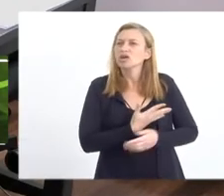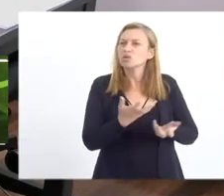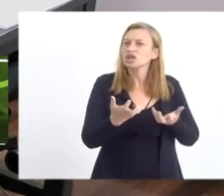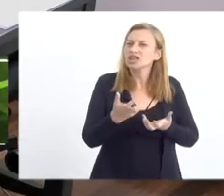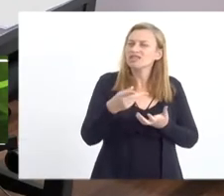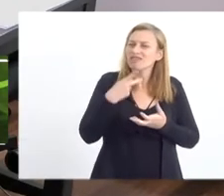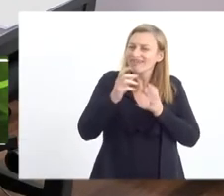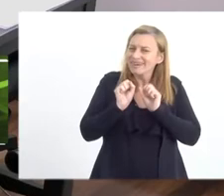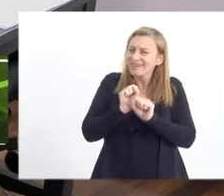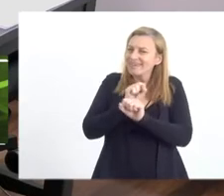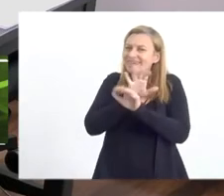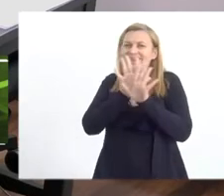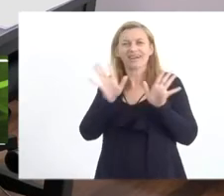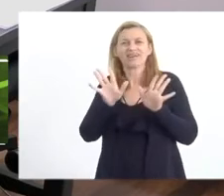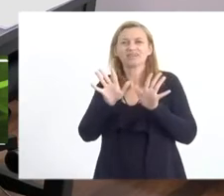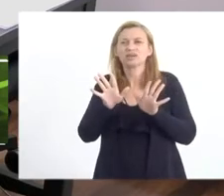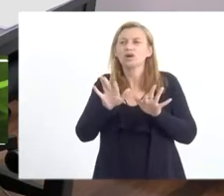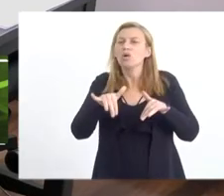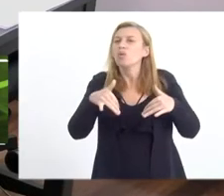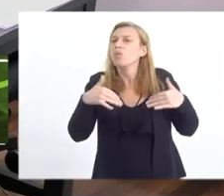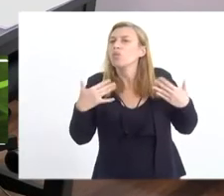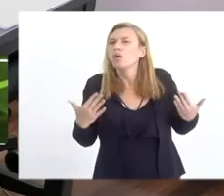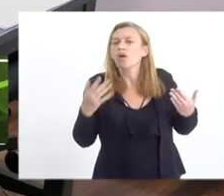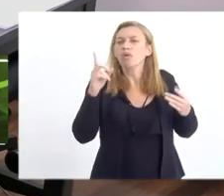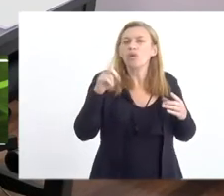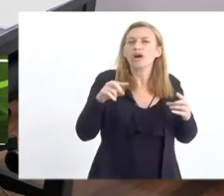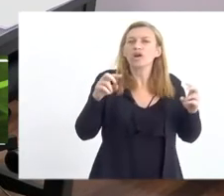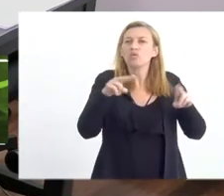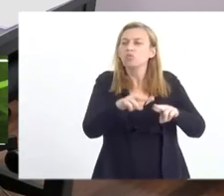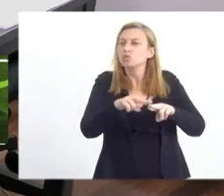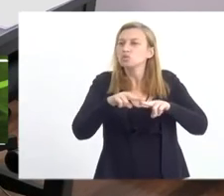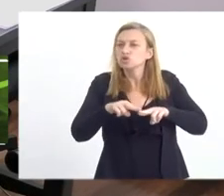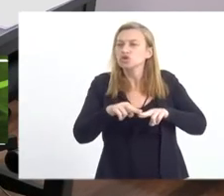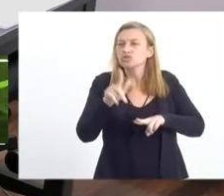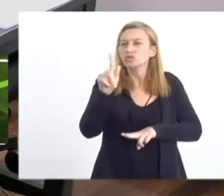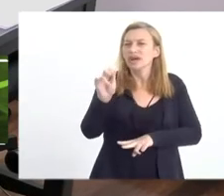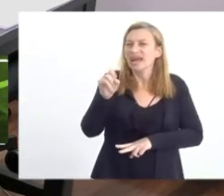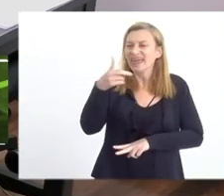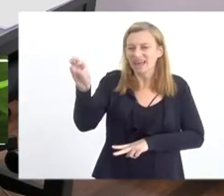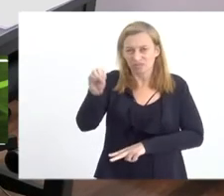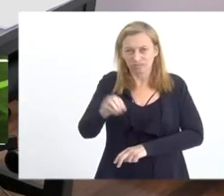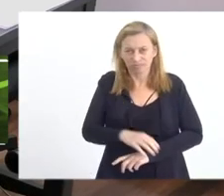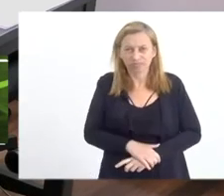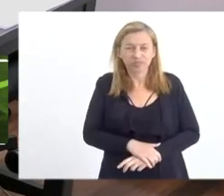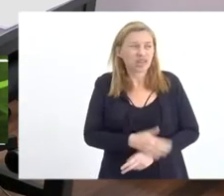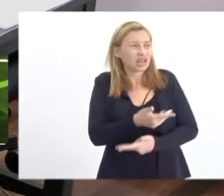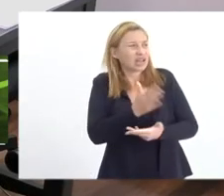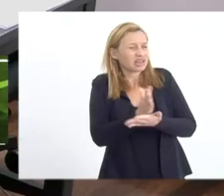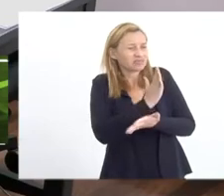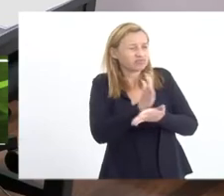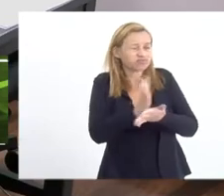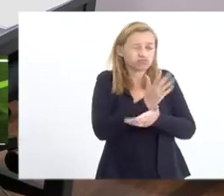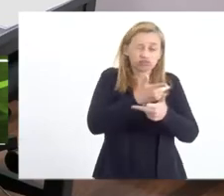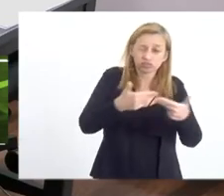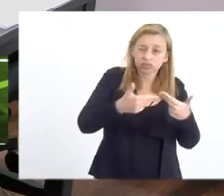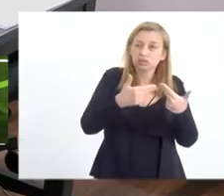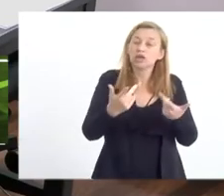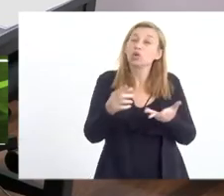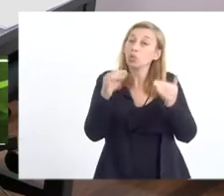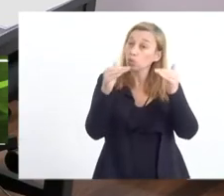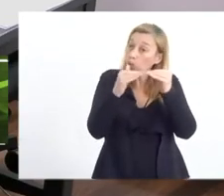muito claro qual é essa situação do Galeão. Porque muitas vezes, e eu